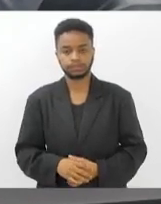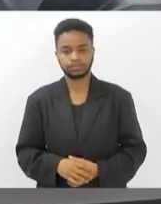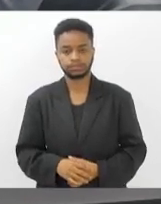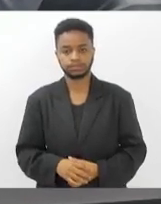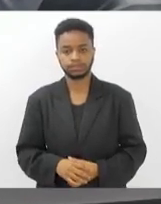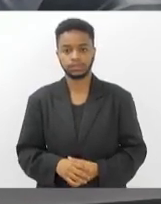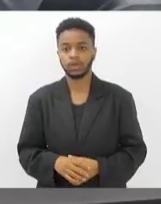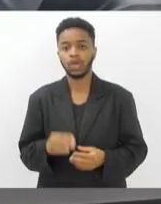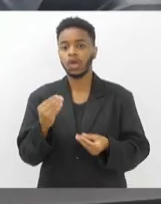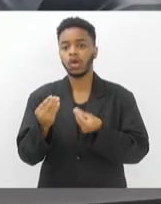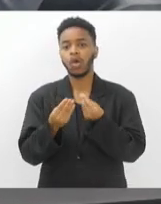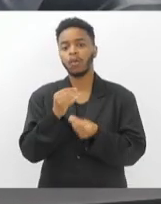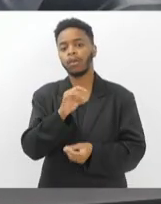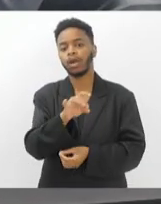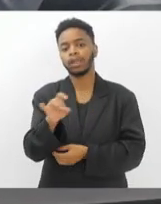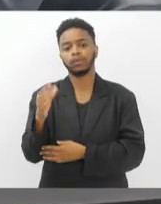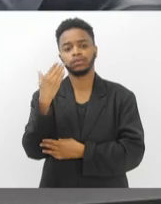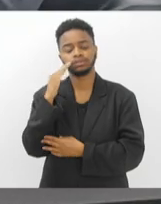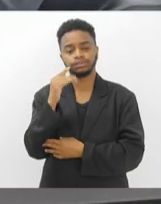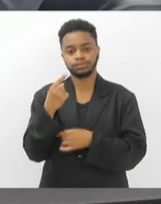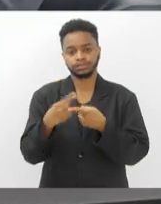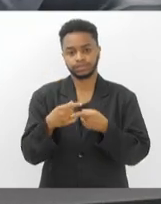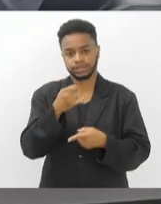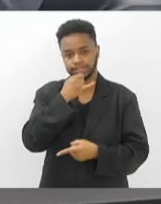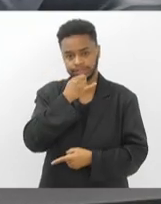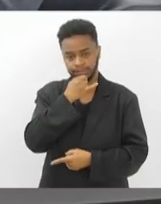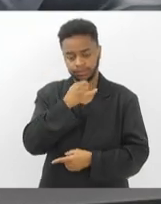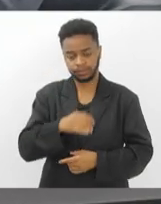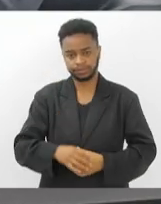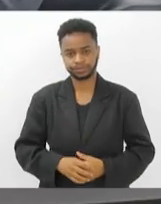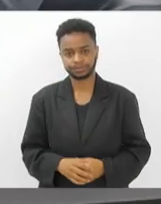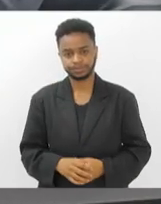as interpretações disso. Porque, por exemplo, tem...